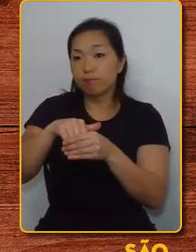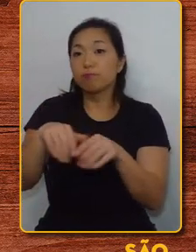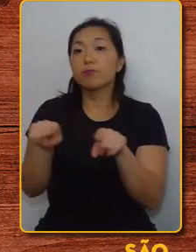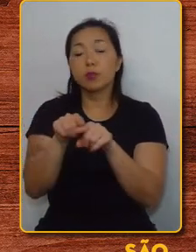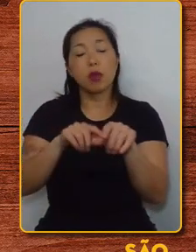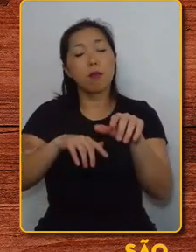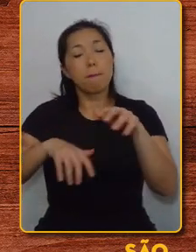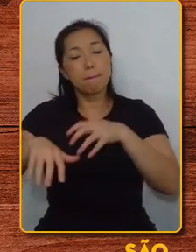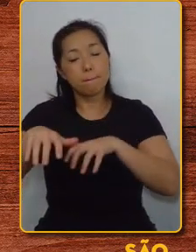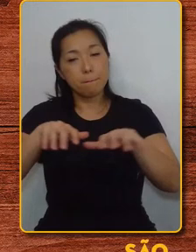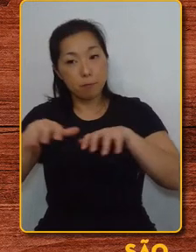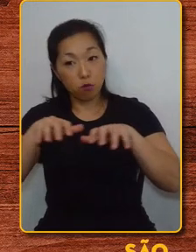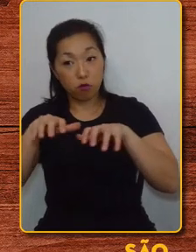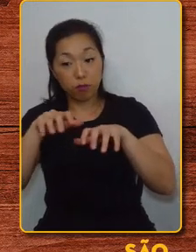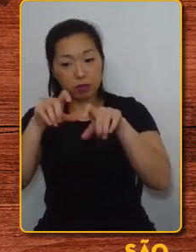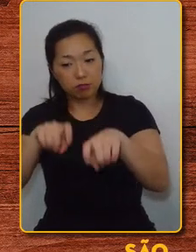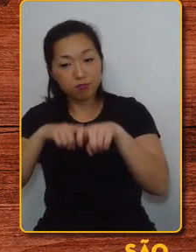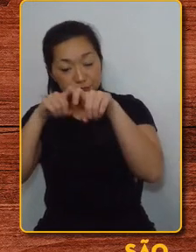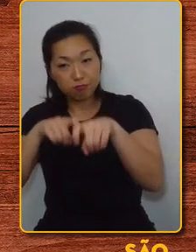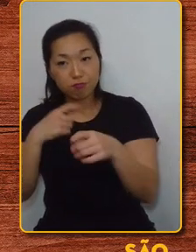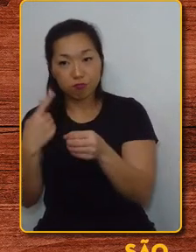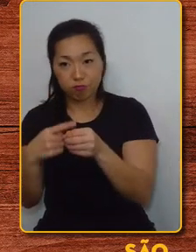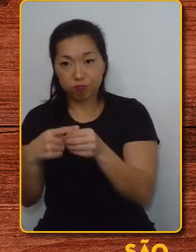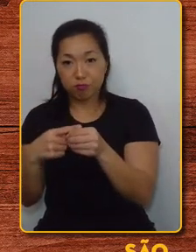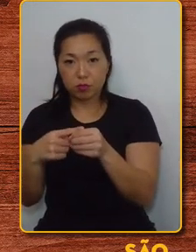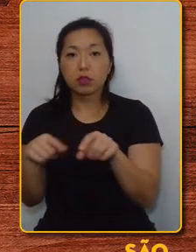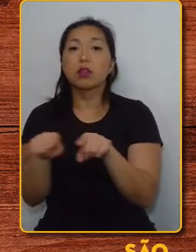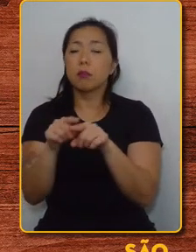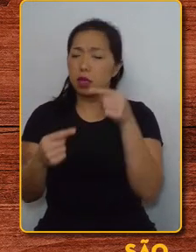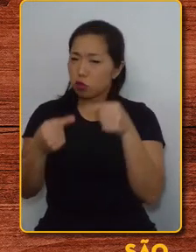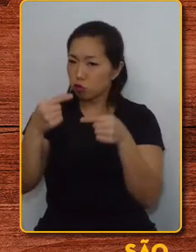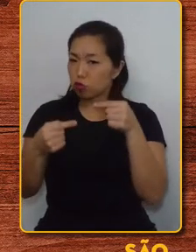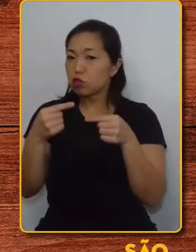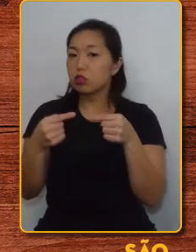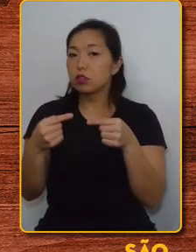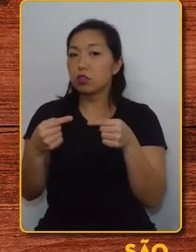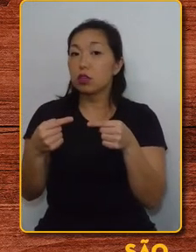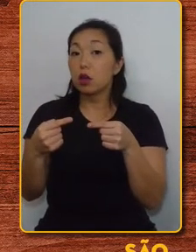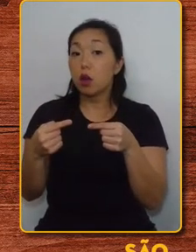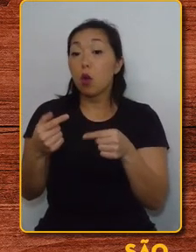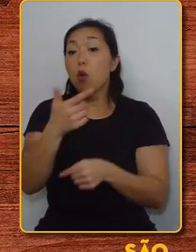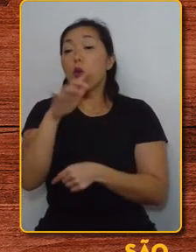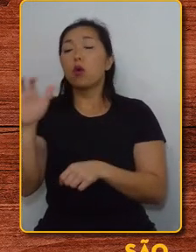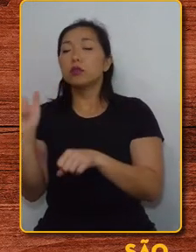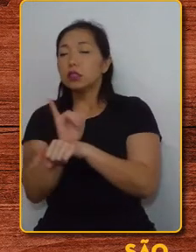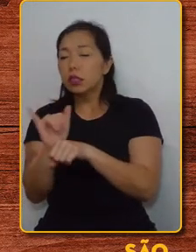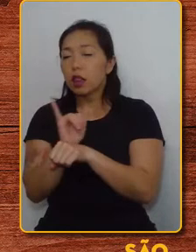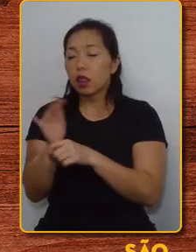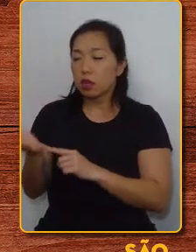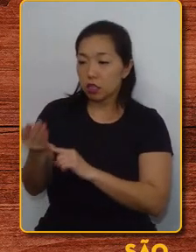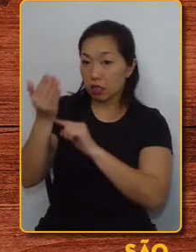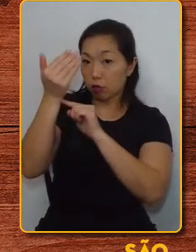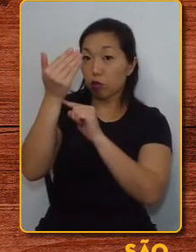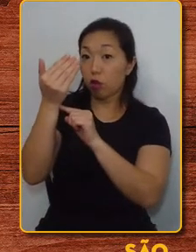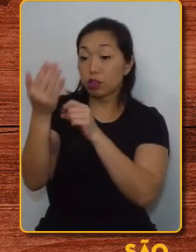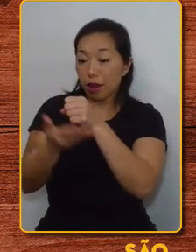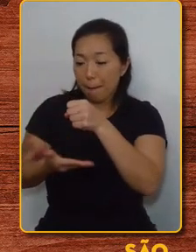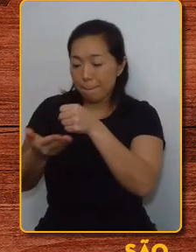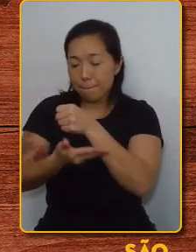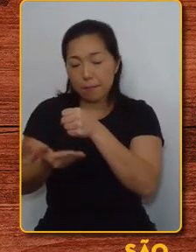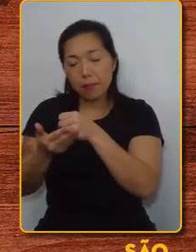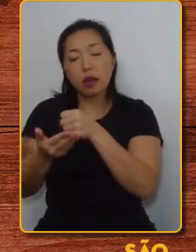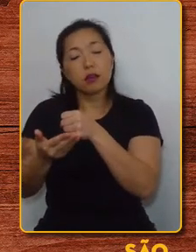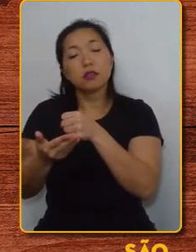campo, de produzir comida e discutir uma nova matriz tecnológica, que é a base agroecologia, agroindústria e